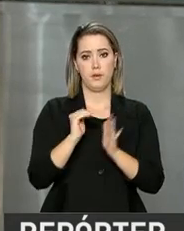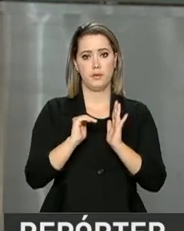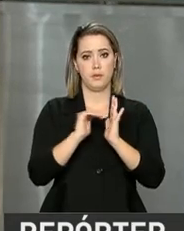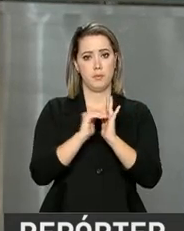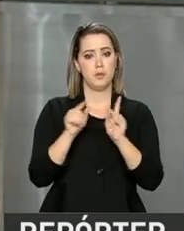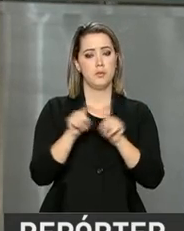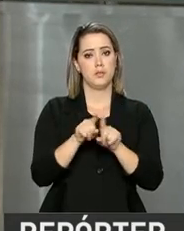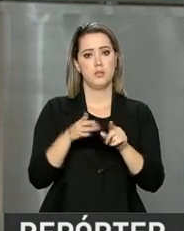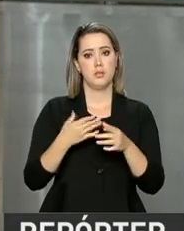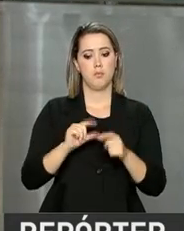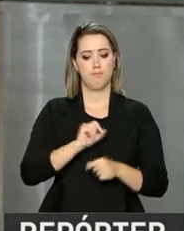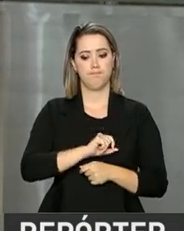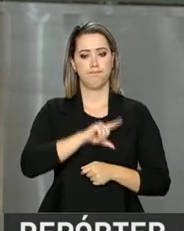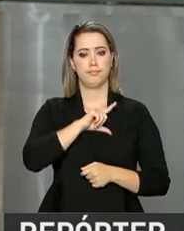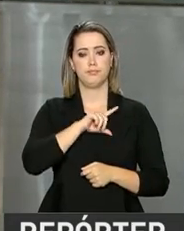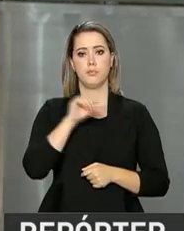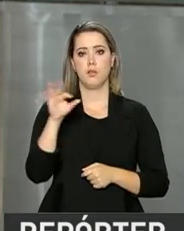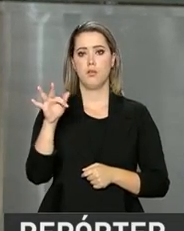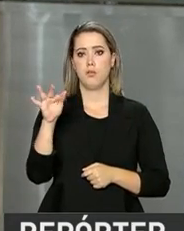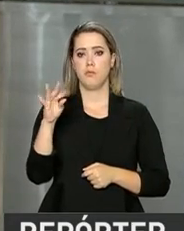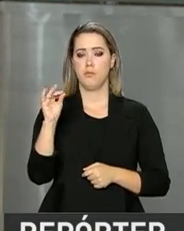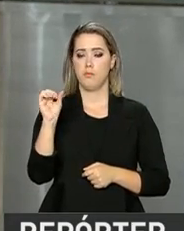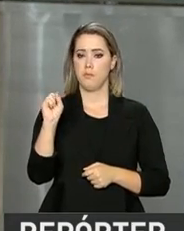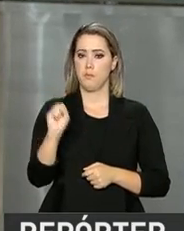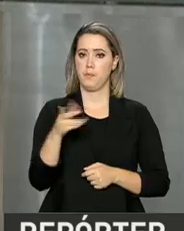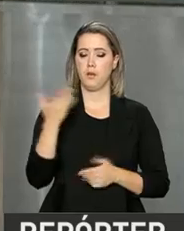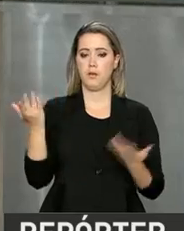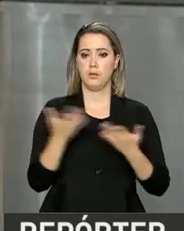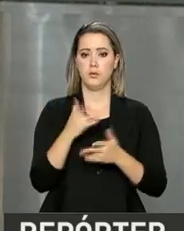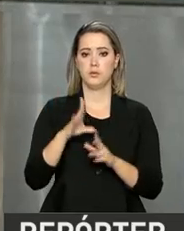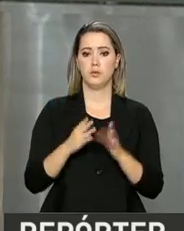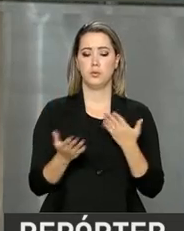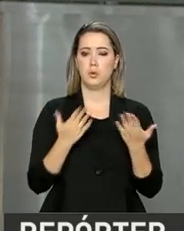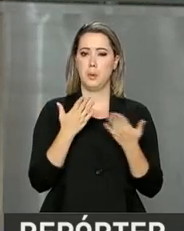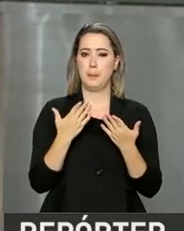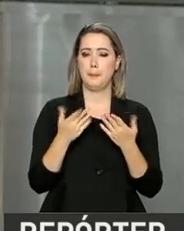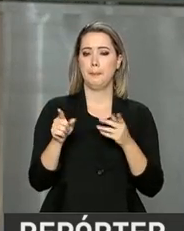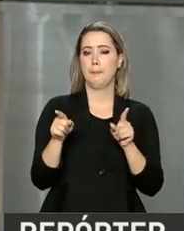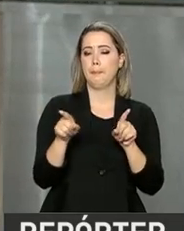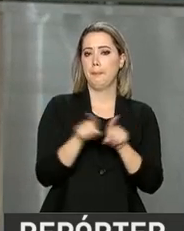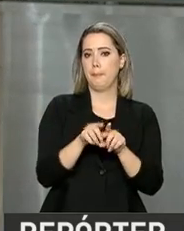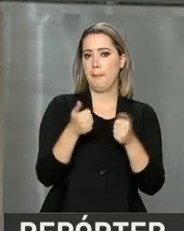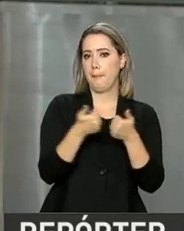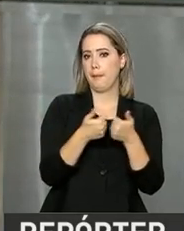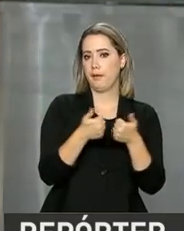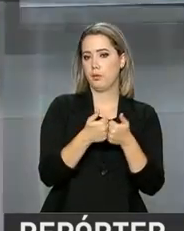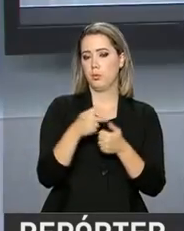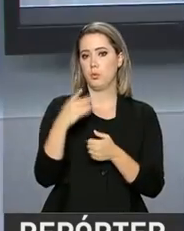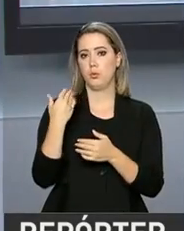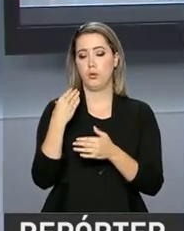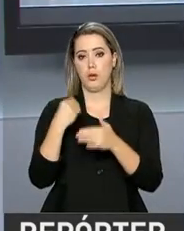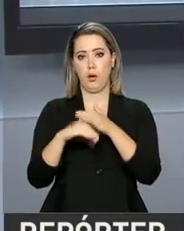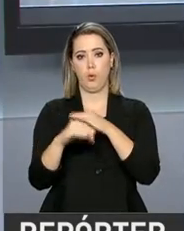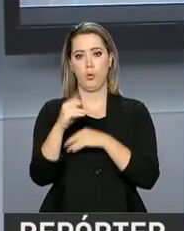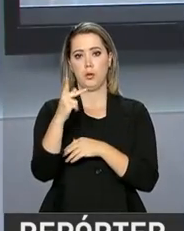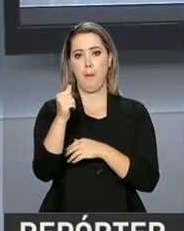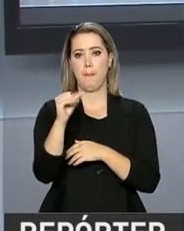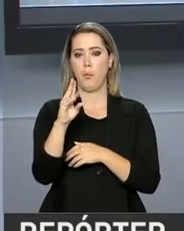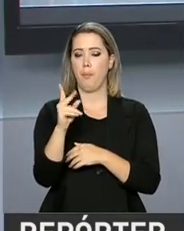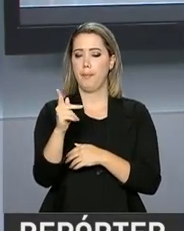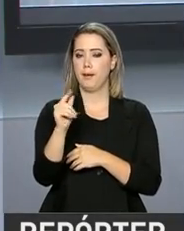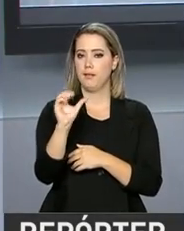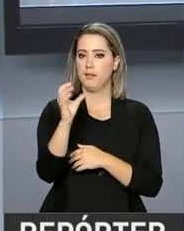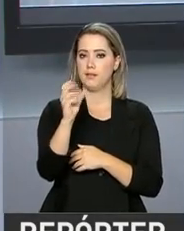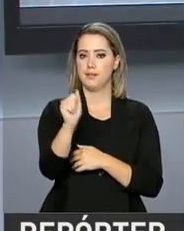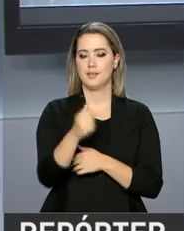Aumentou a remuneração do FGTS que agora deverá ficar mais próxima da remuneração da poupança Roberto muito bom